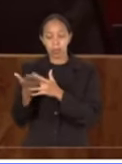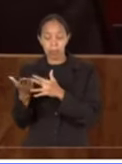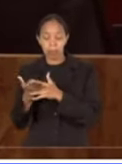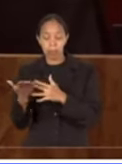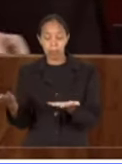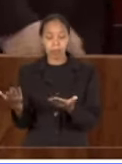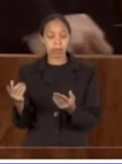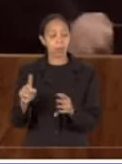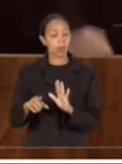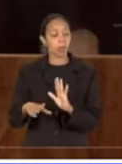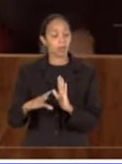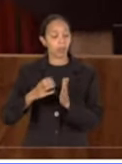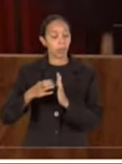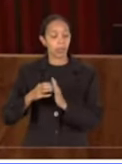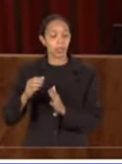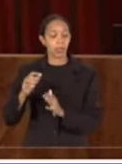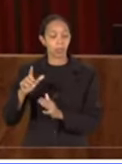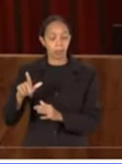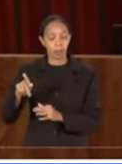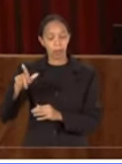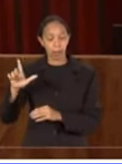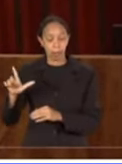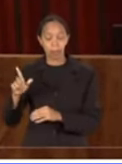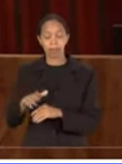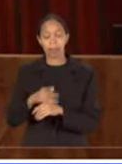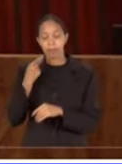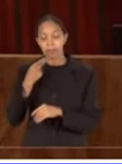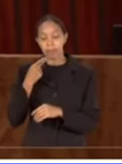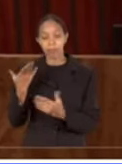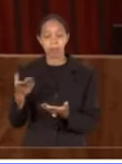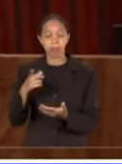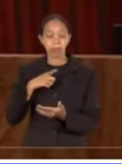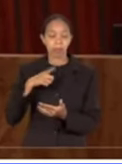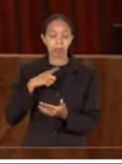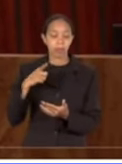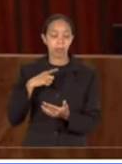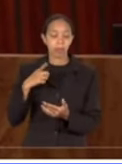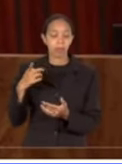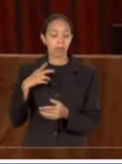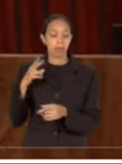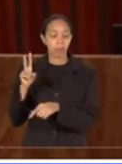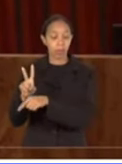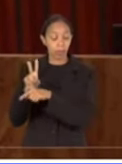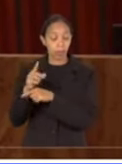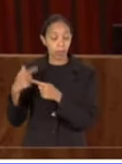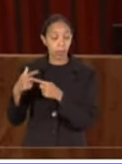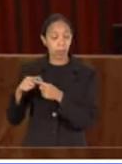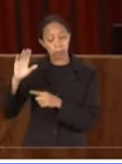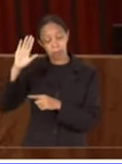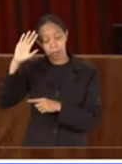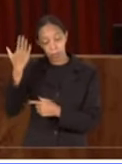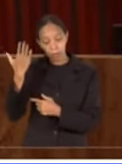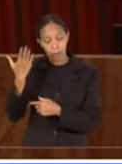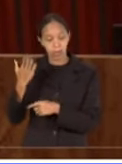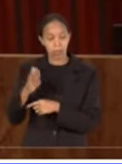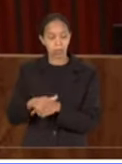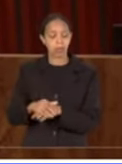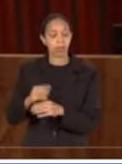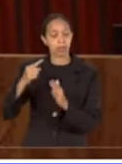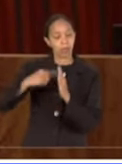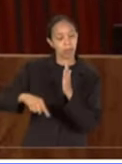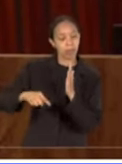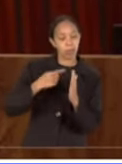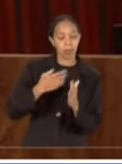o Partido Liberal alega, em suma, que teria havido cerceamento de defesa por decisão indeferindo o